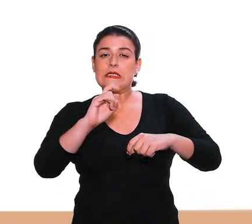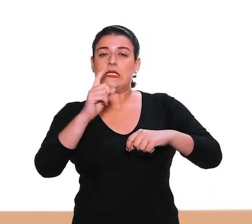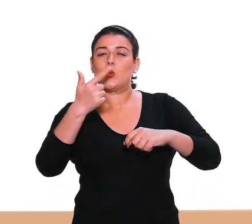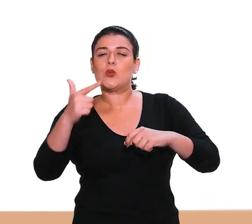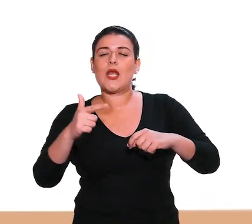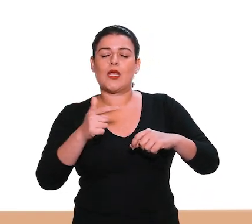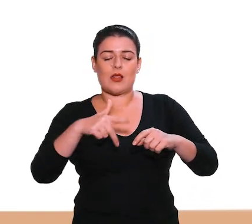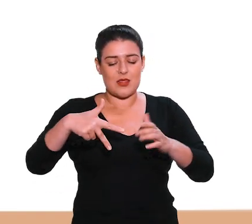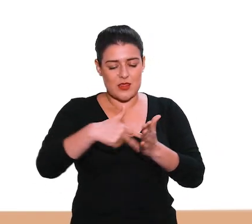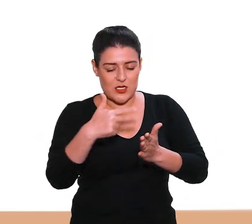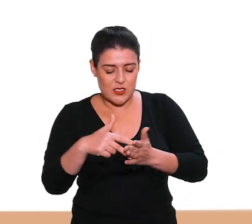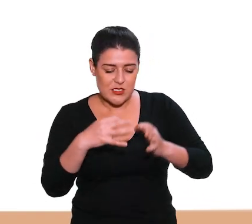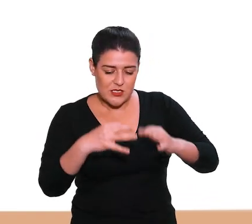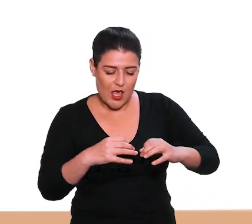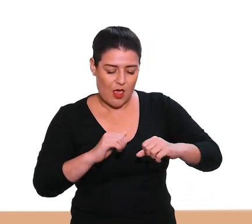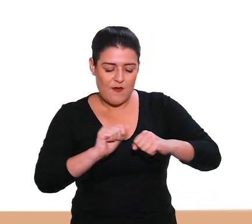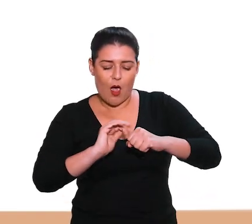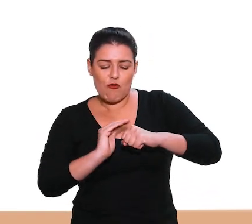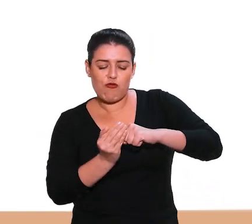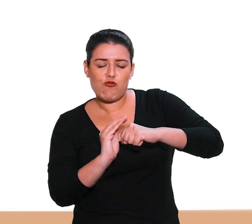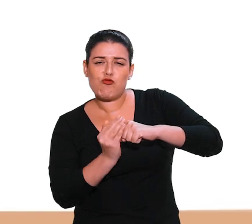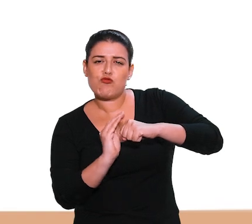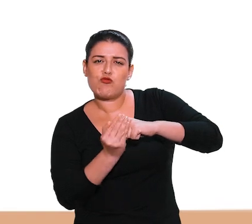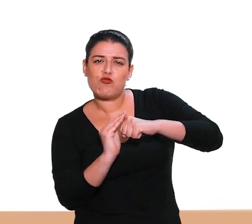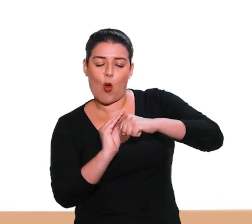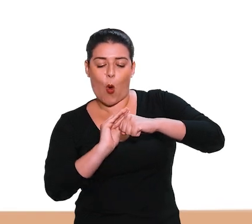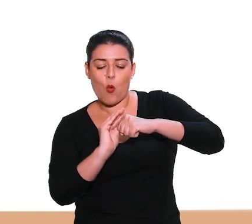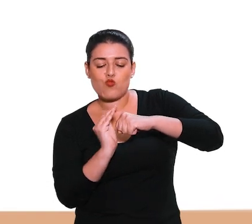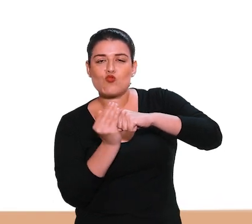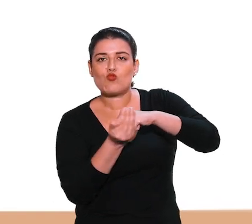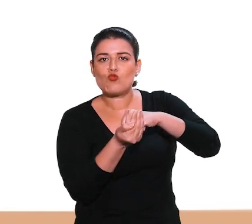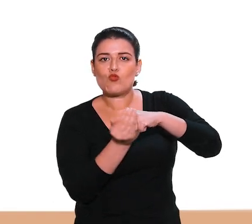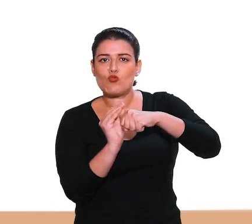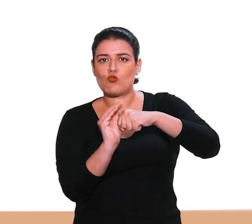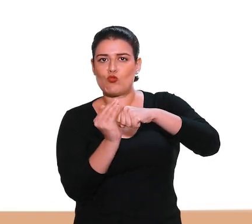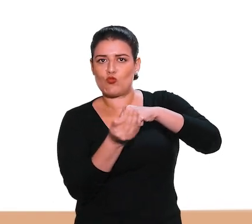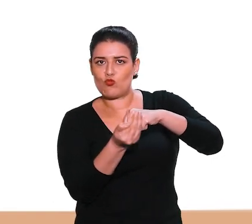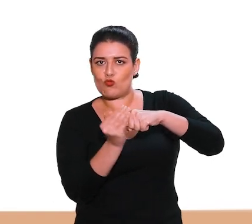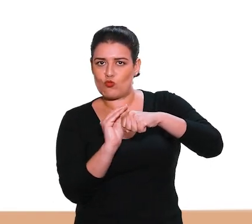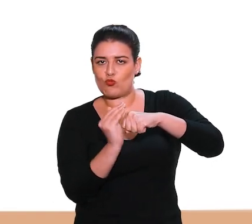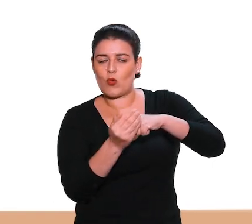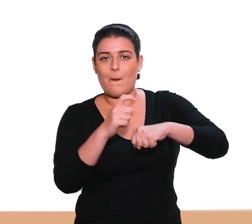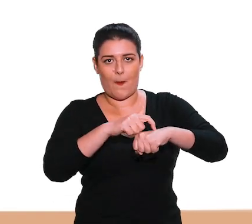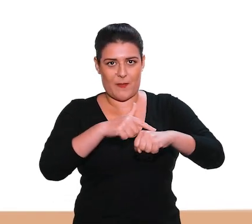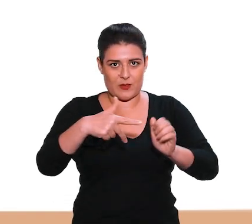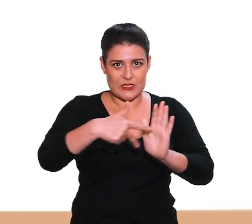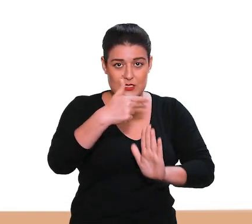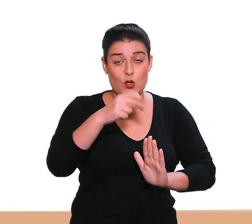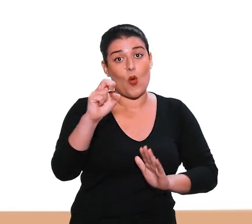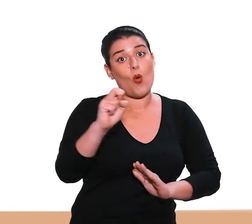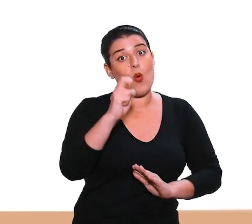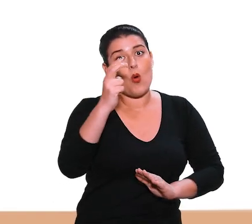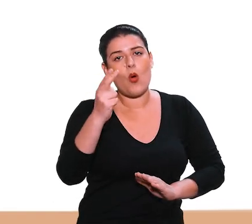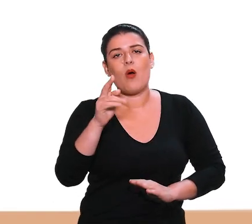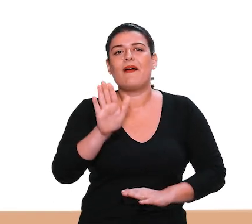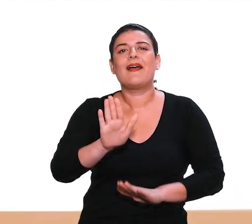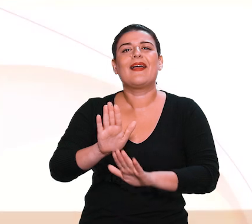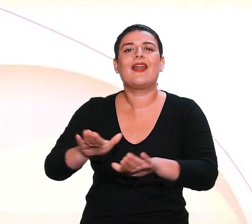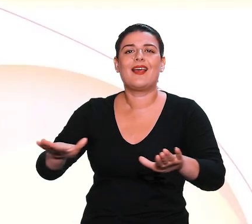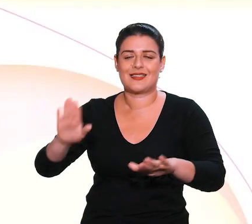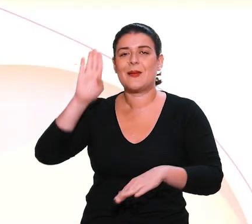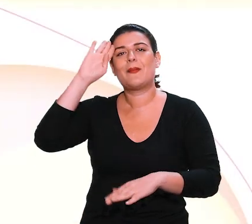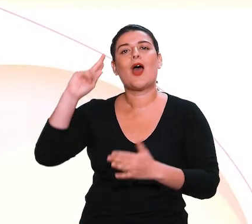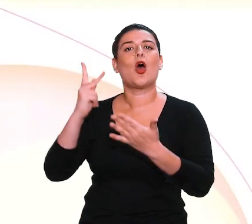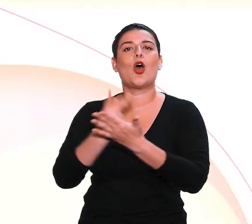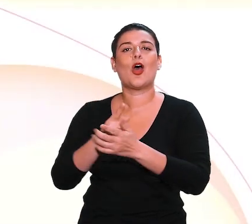não é desbastado corretamente, ou seja, ele não é colocado no formato redondinho adequado durante a cirurgia, ou então em crianças. Por